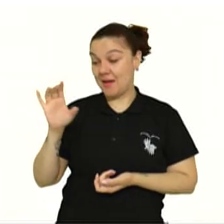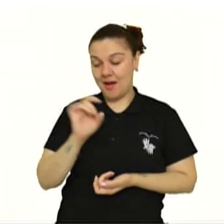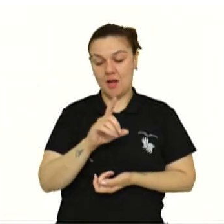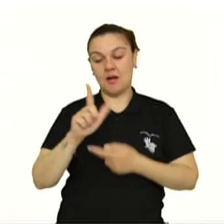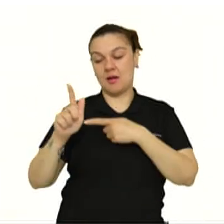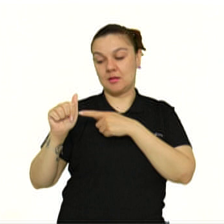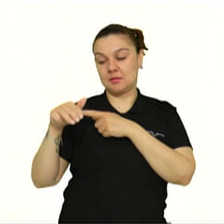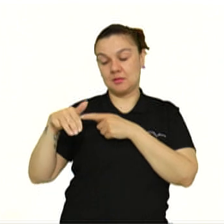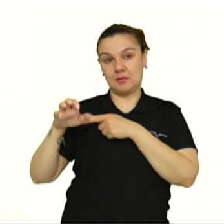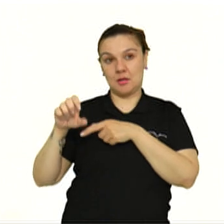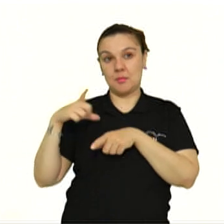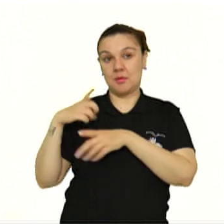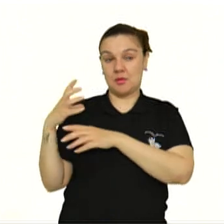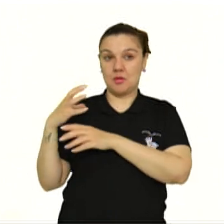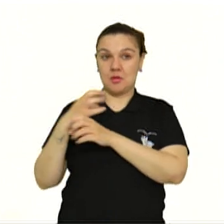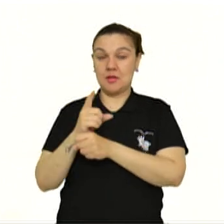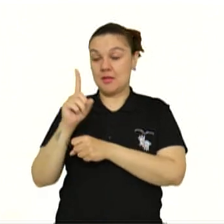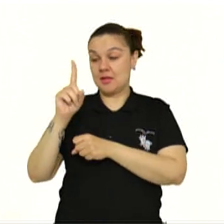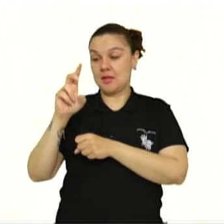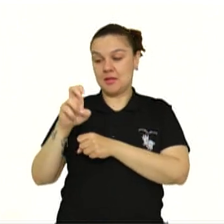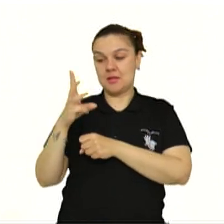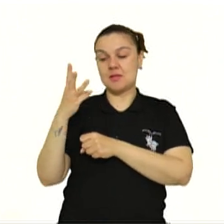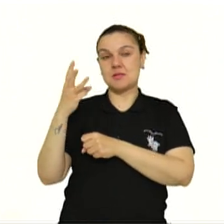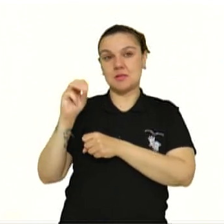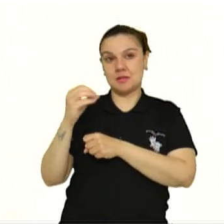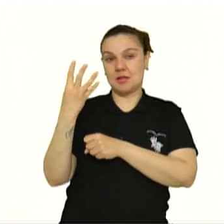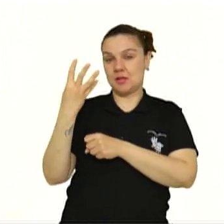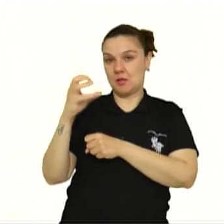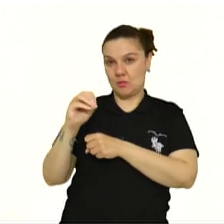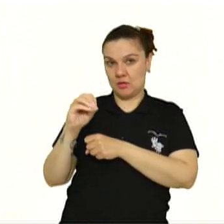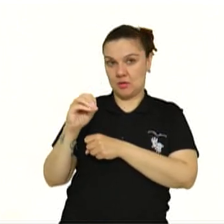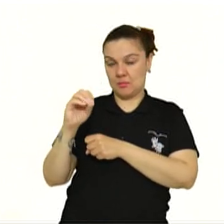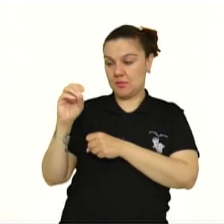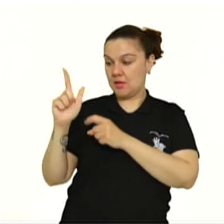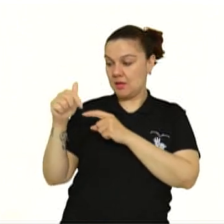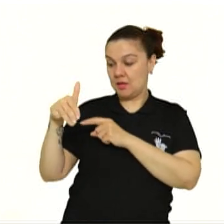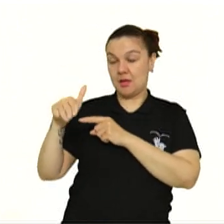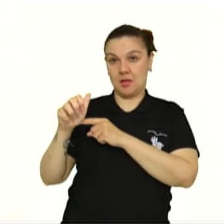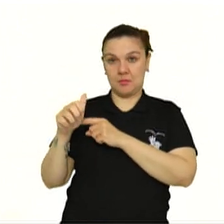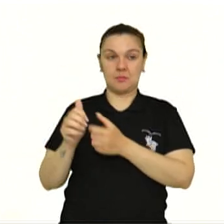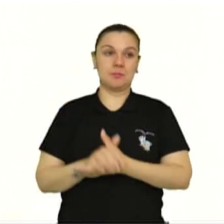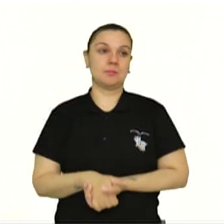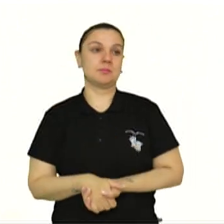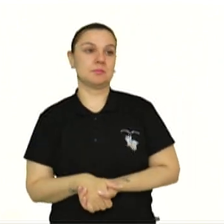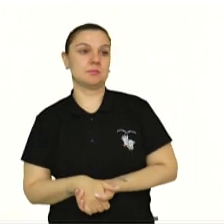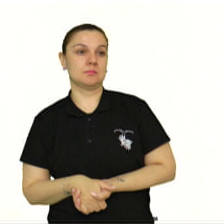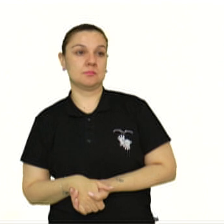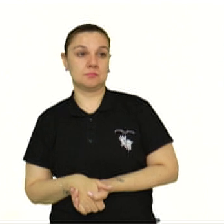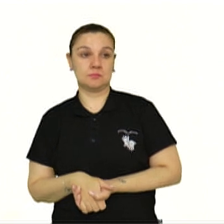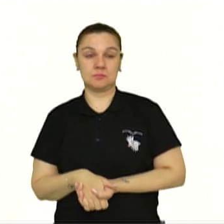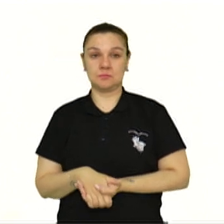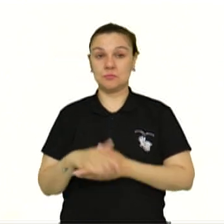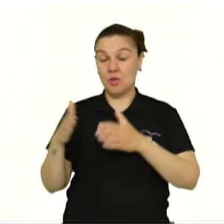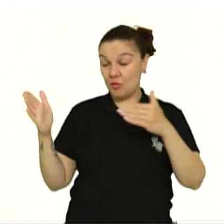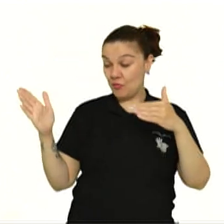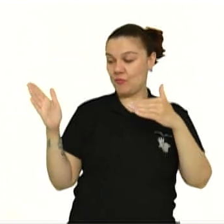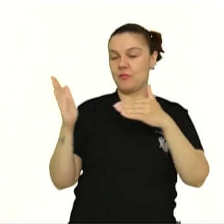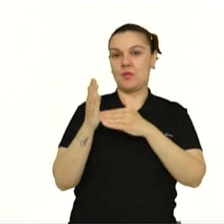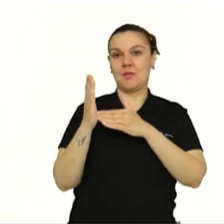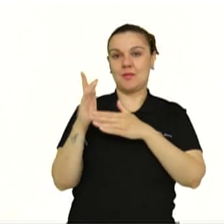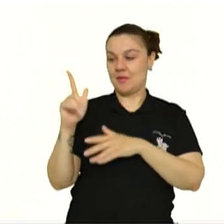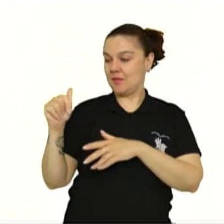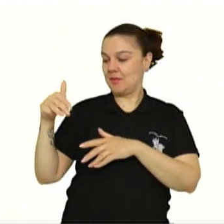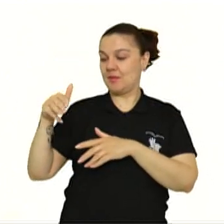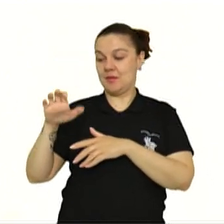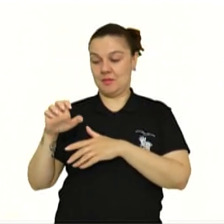tem a seguinte pontuação. 15, 30, 40 e game, tá? Então, quando eu chego lá no último, eu consegui um